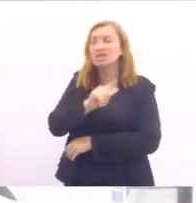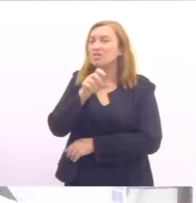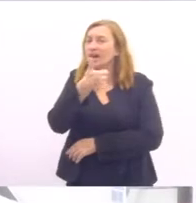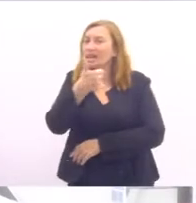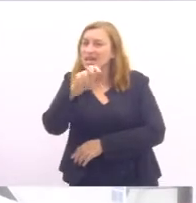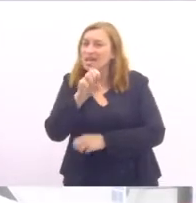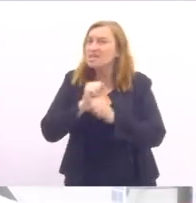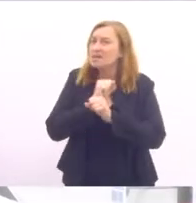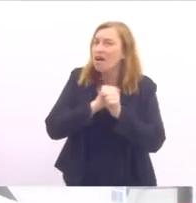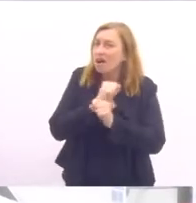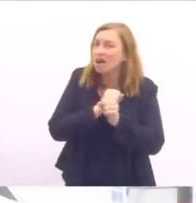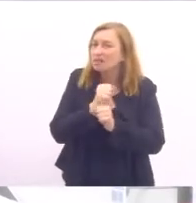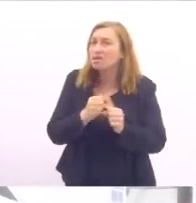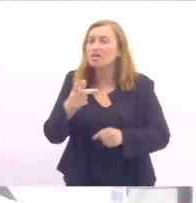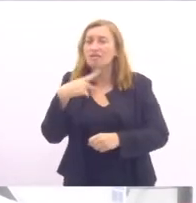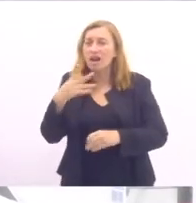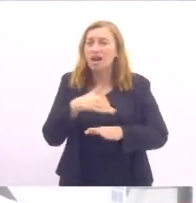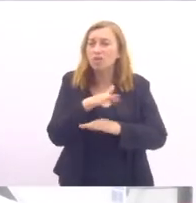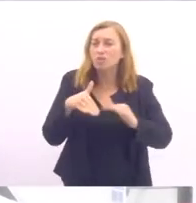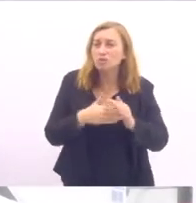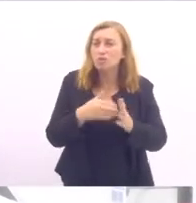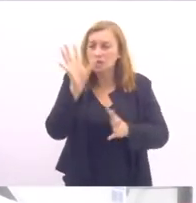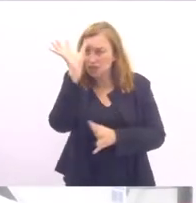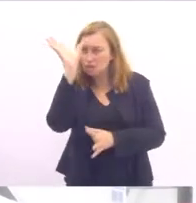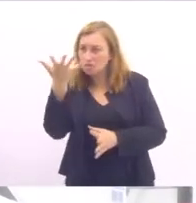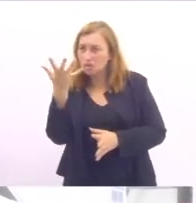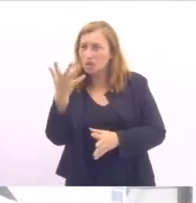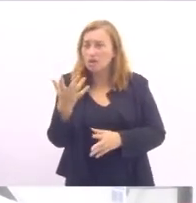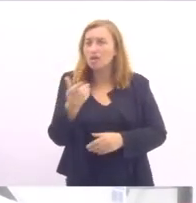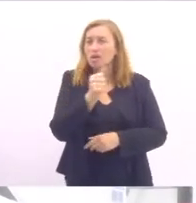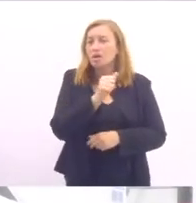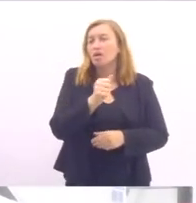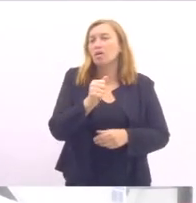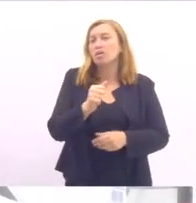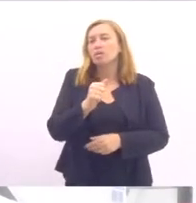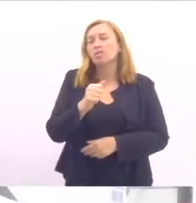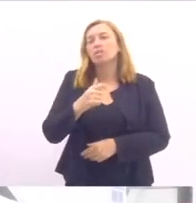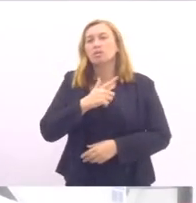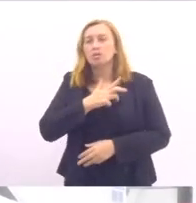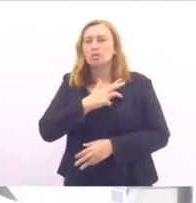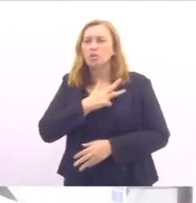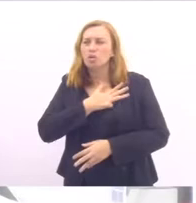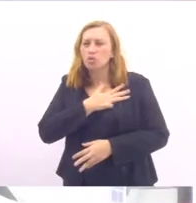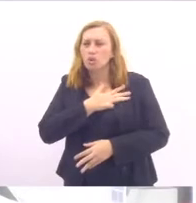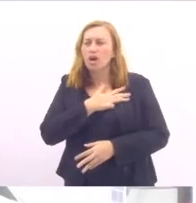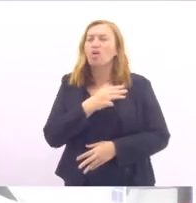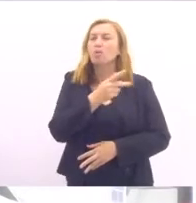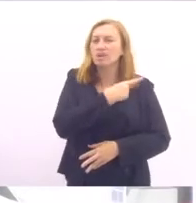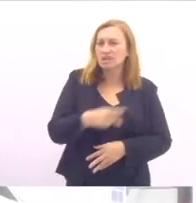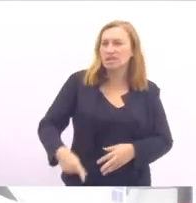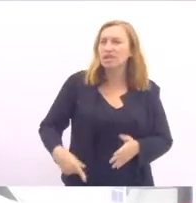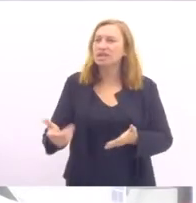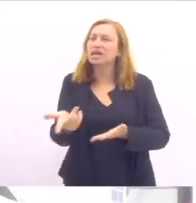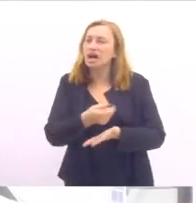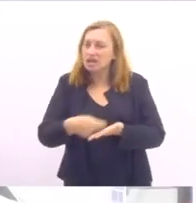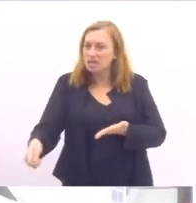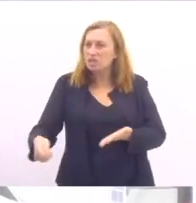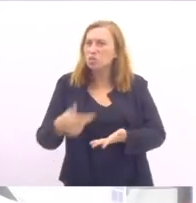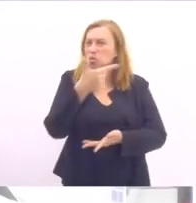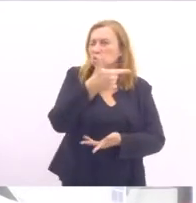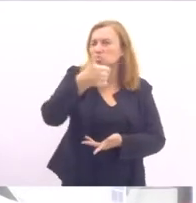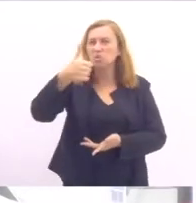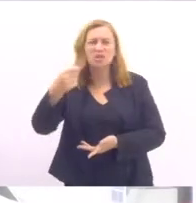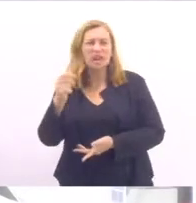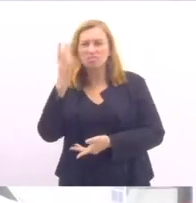para lá, a gente conseguiu falar com todo mundo, resolveu, o presidente Lula assinou em 2010, a gente está em 2022.